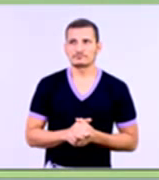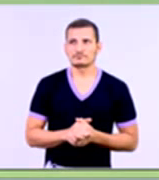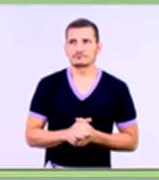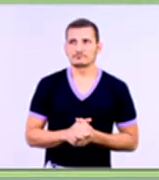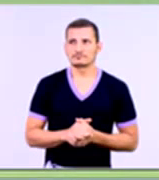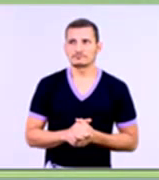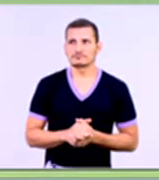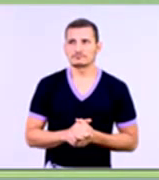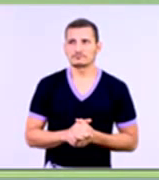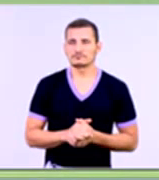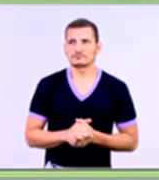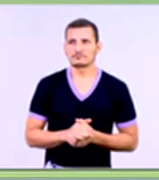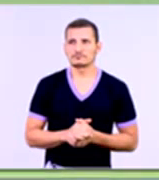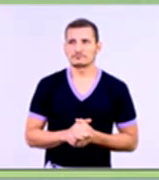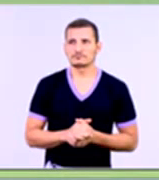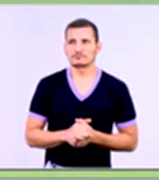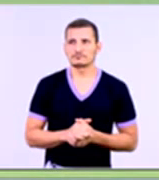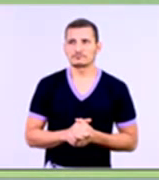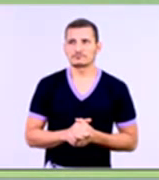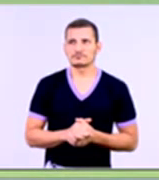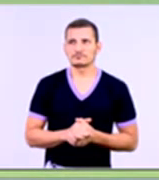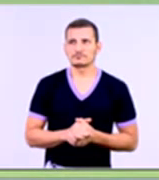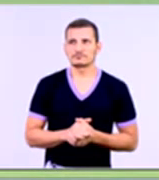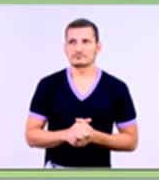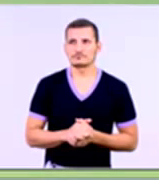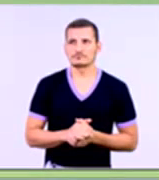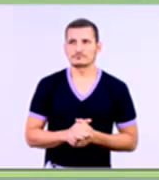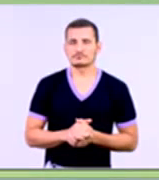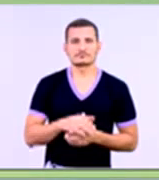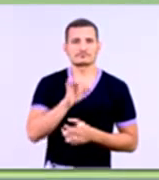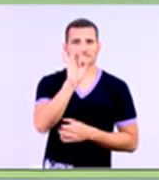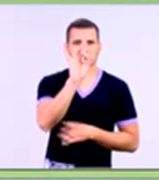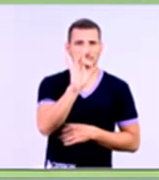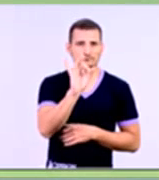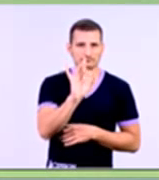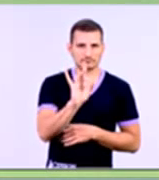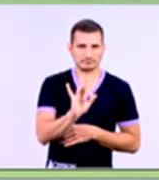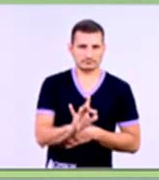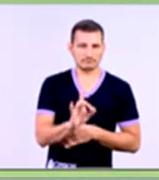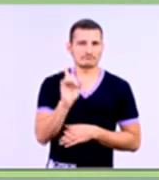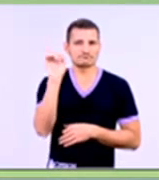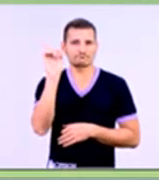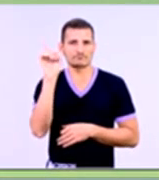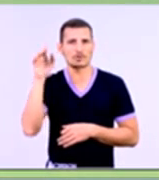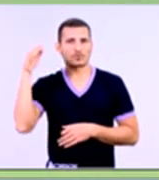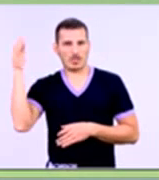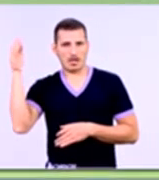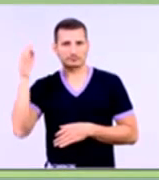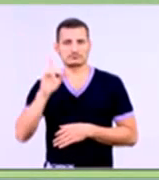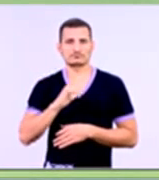observem. Aqui ao lado nós temos o resultado de cada uma das tags que nós declaramos.